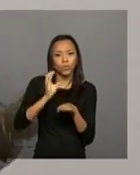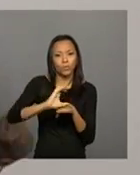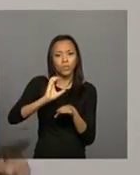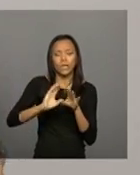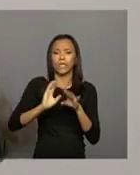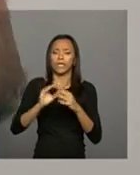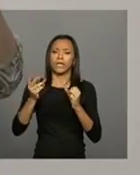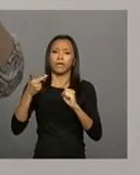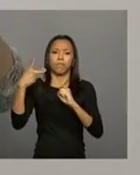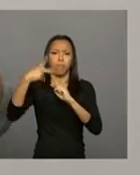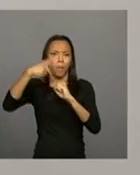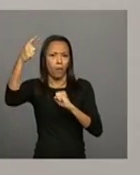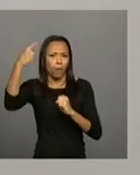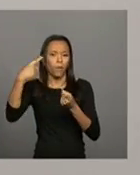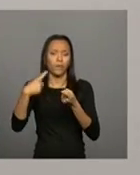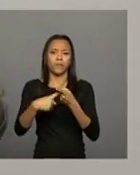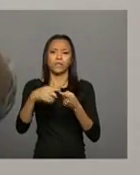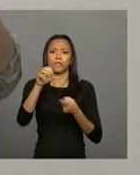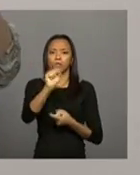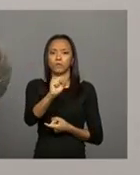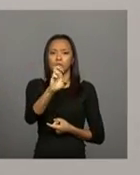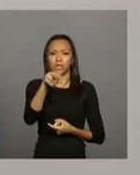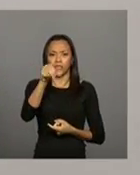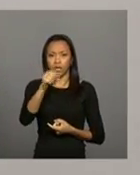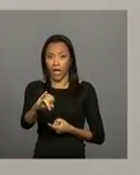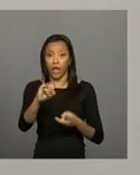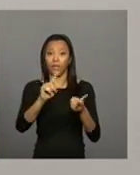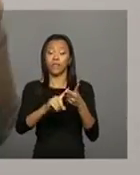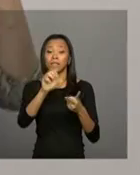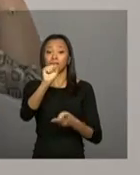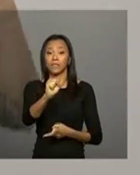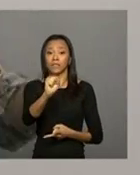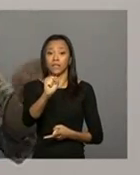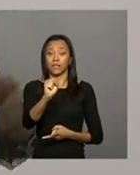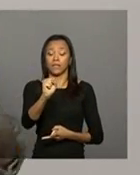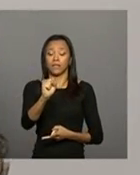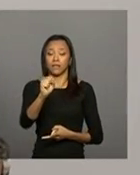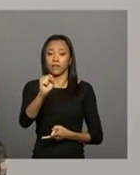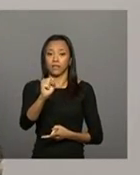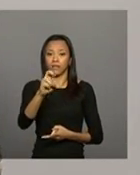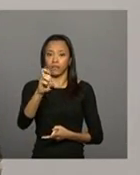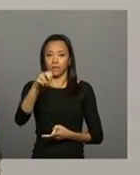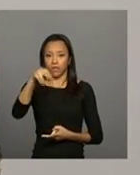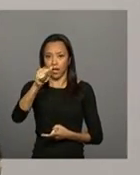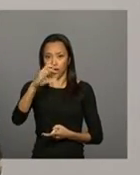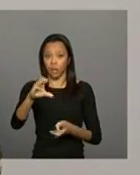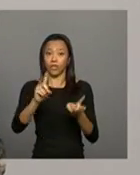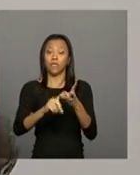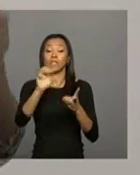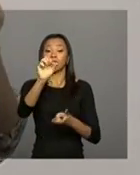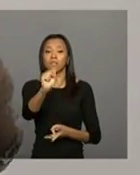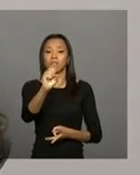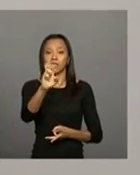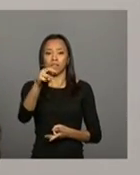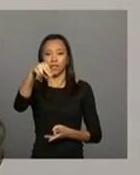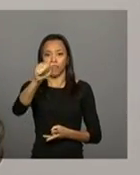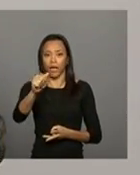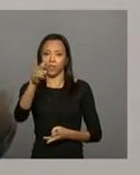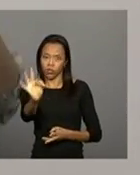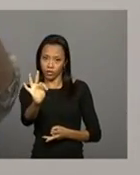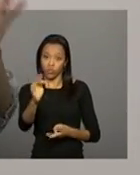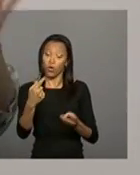especialização no SENAI, no SENAC, no SENAT ou nos Institutos Federais de Educação